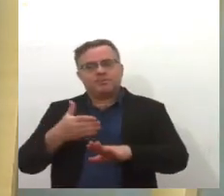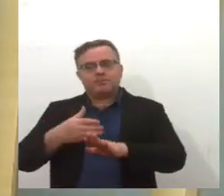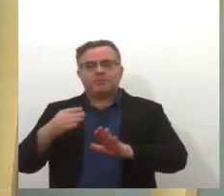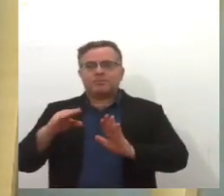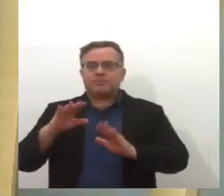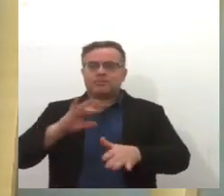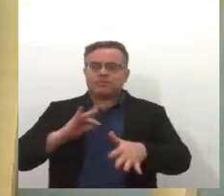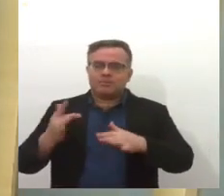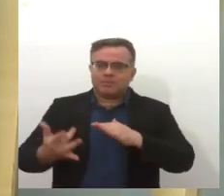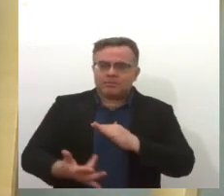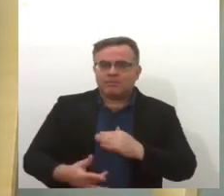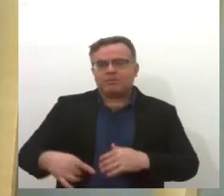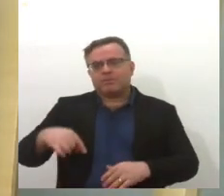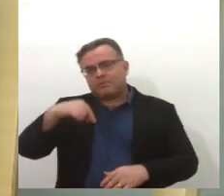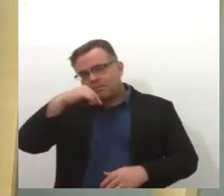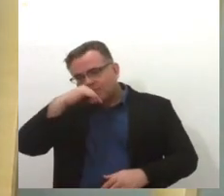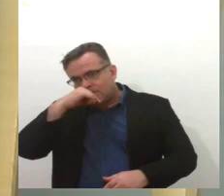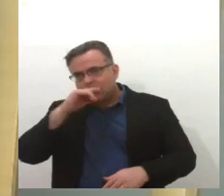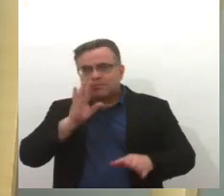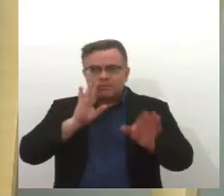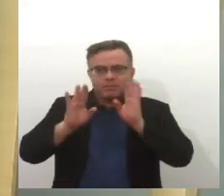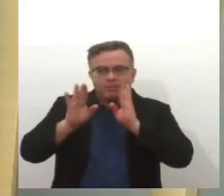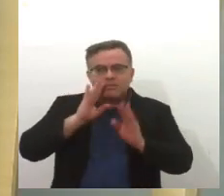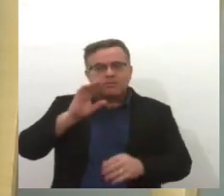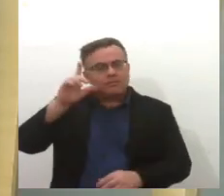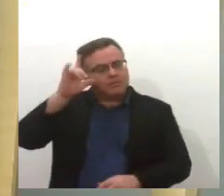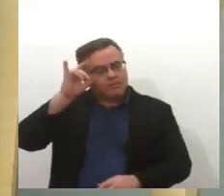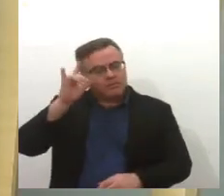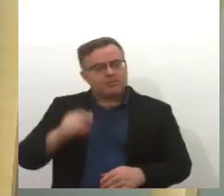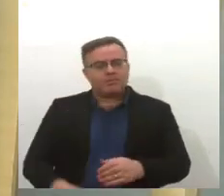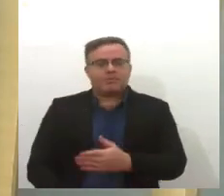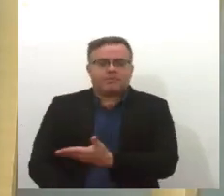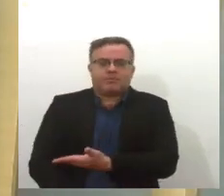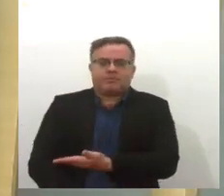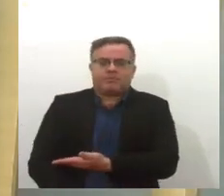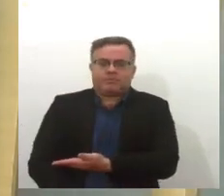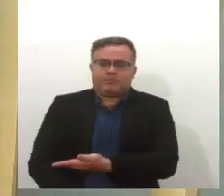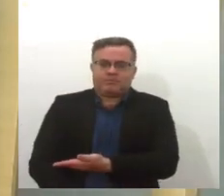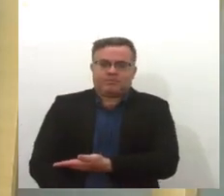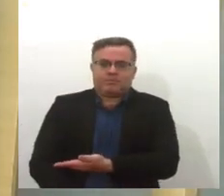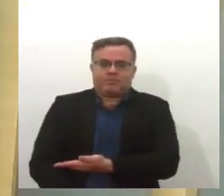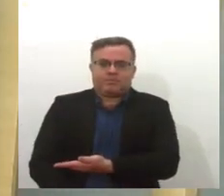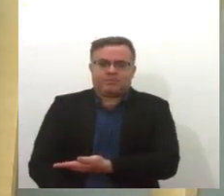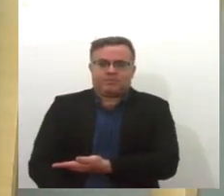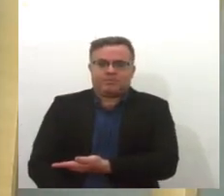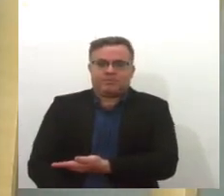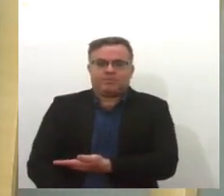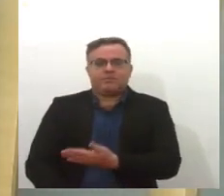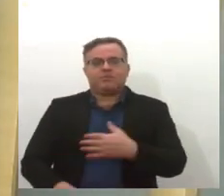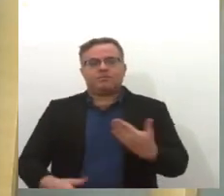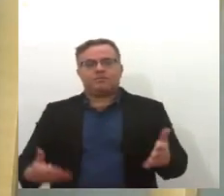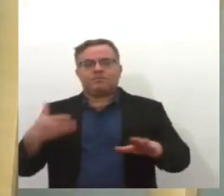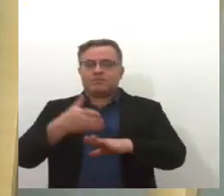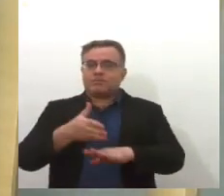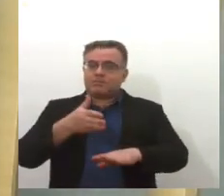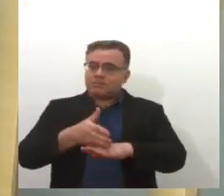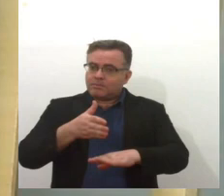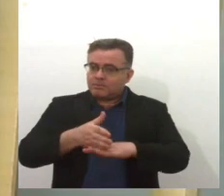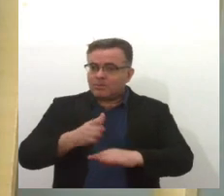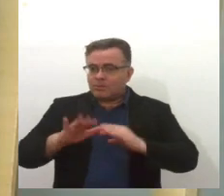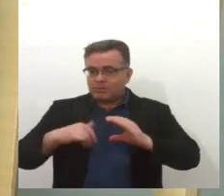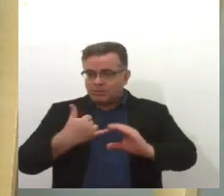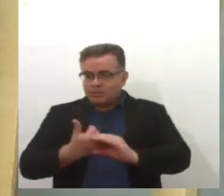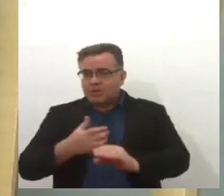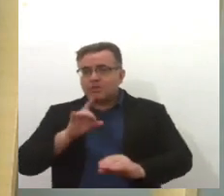sociais no Facebook e no Instagram, é o arroba TVAlese 5.2. No Twitter, arroba TVAlese. Para acessar o nosso canal no YouTube, é só